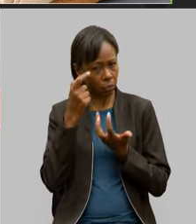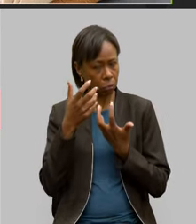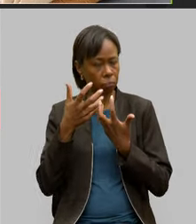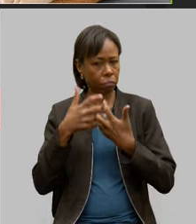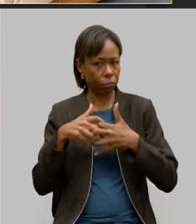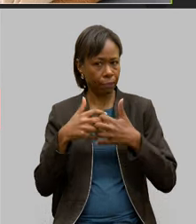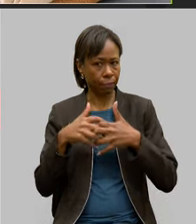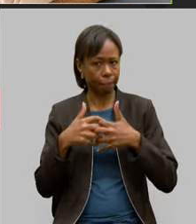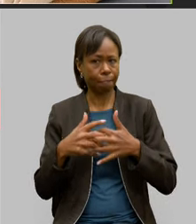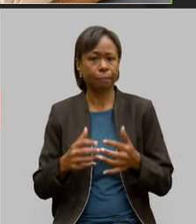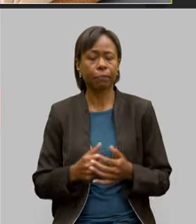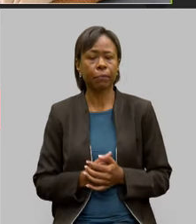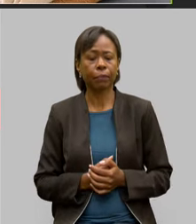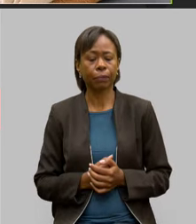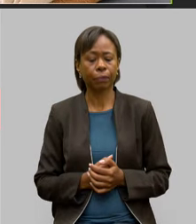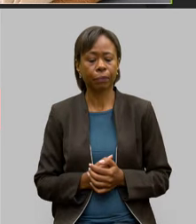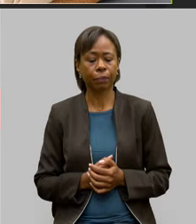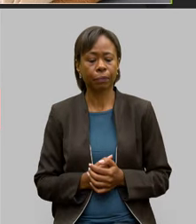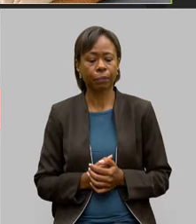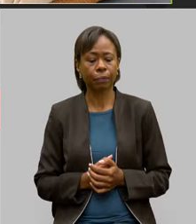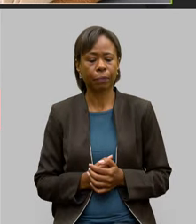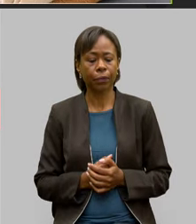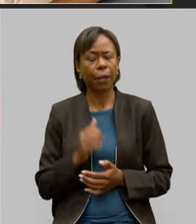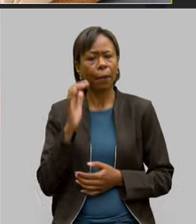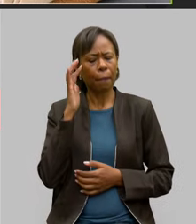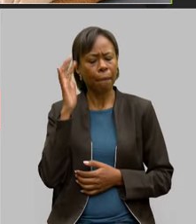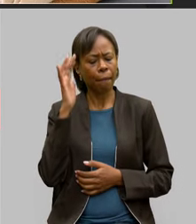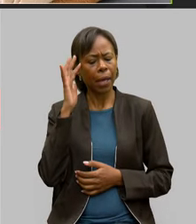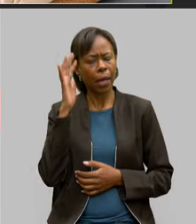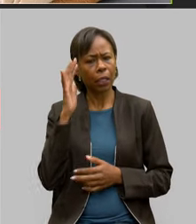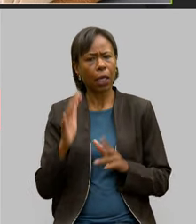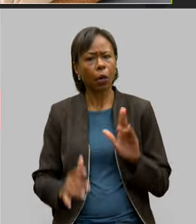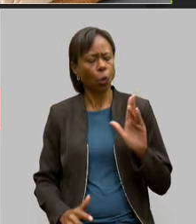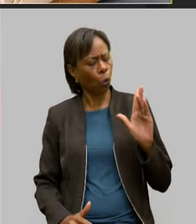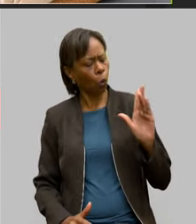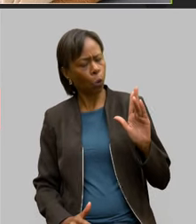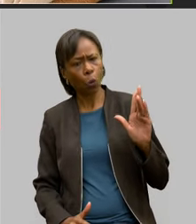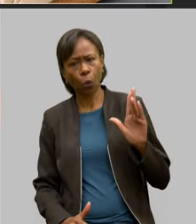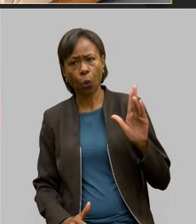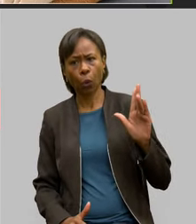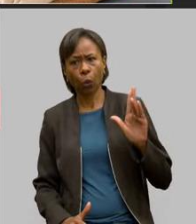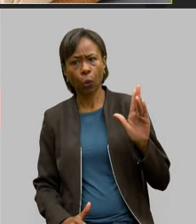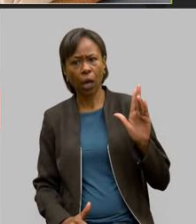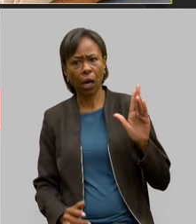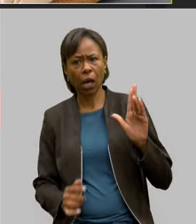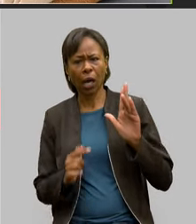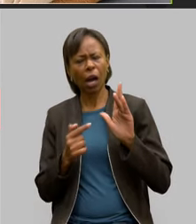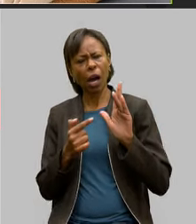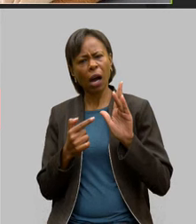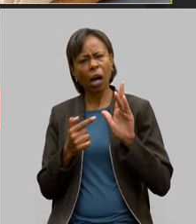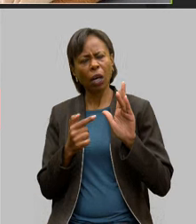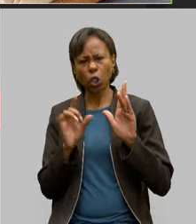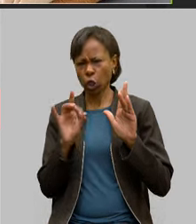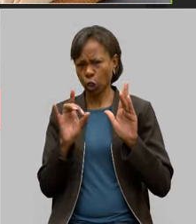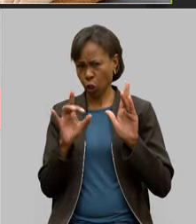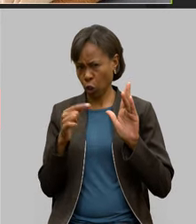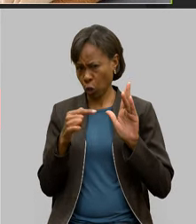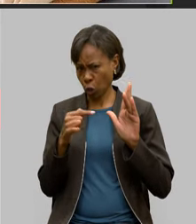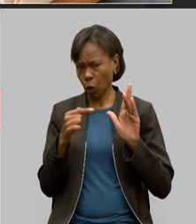reflexão imaginar que cannabis é somente o conteúdo de algum